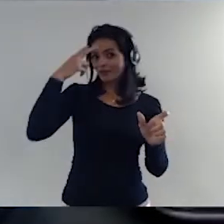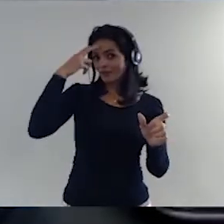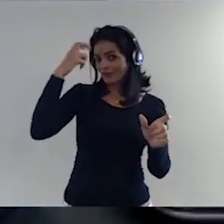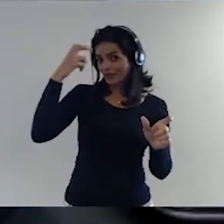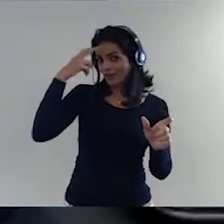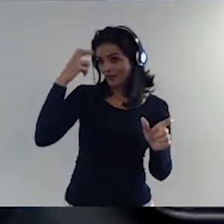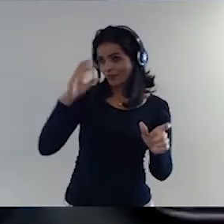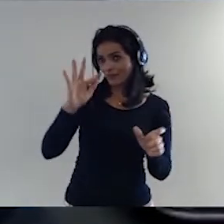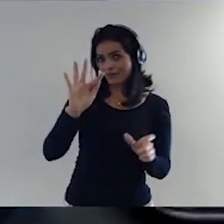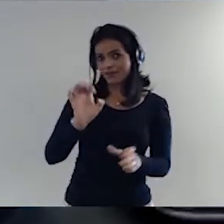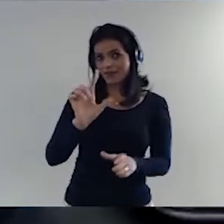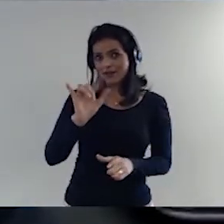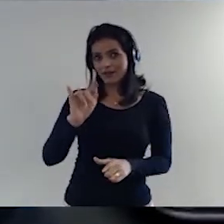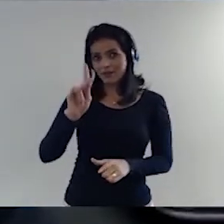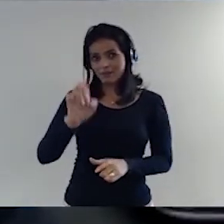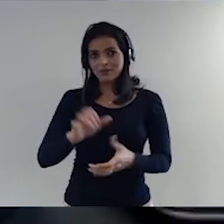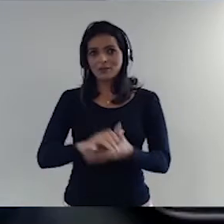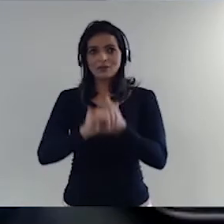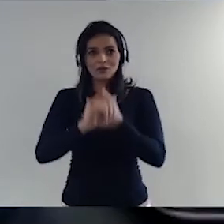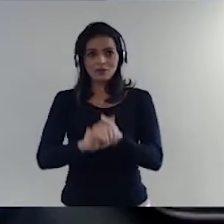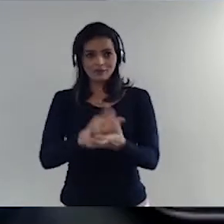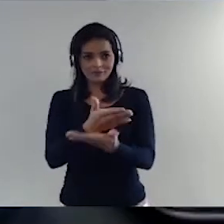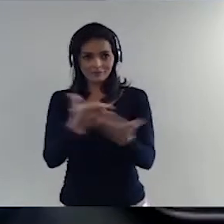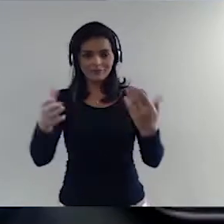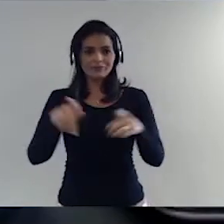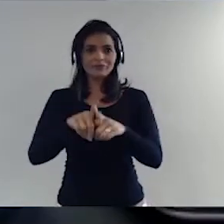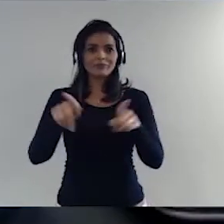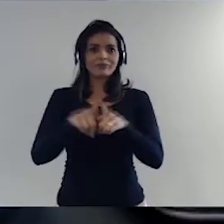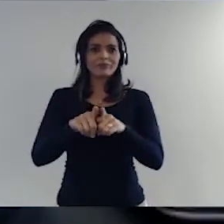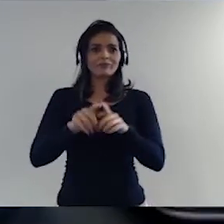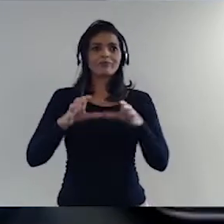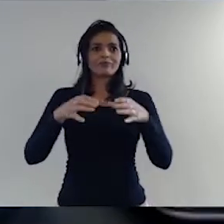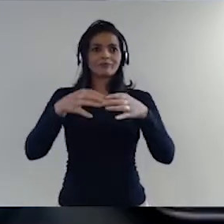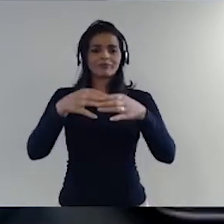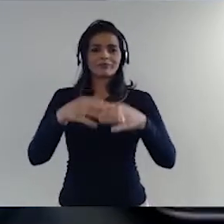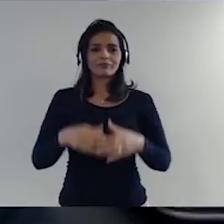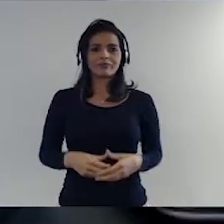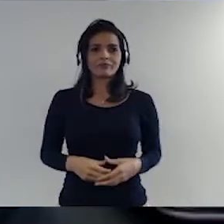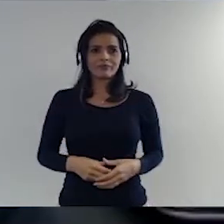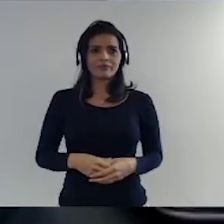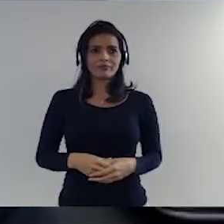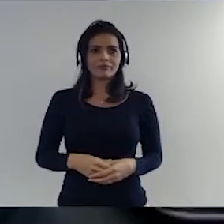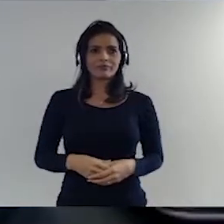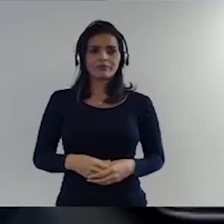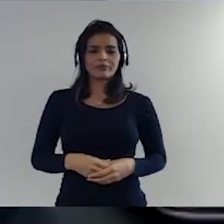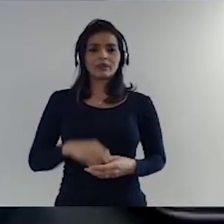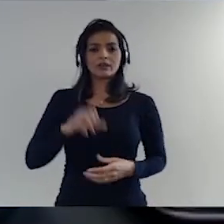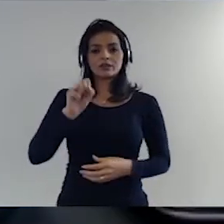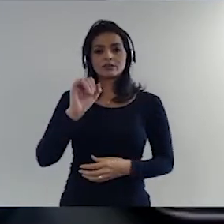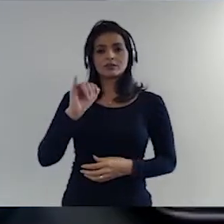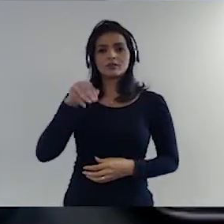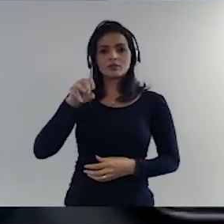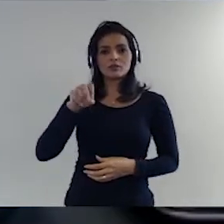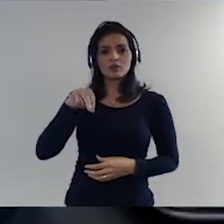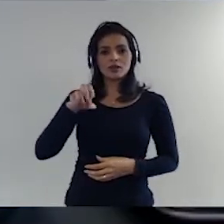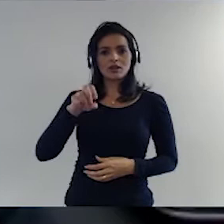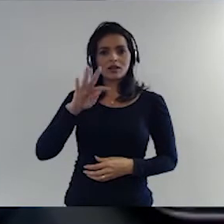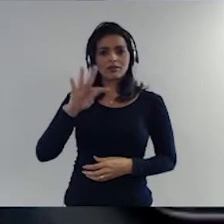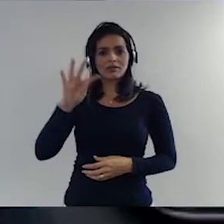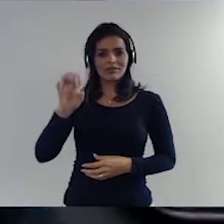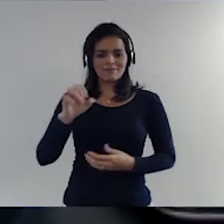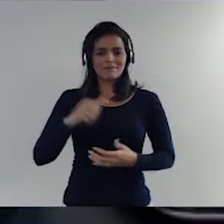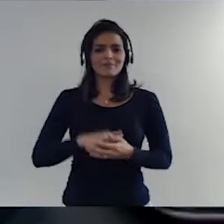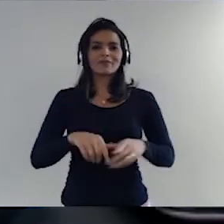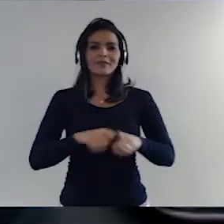Cruz, cumprimento também o nosso secretário-geral, querido Simonetti, e o